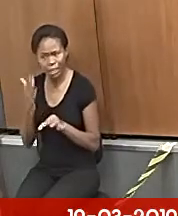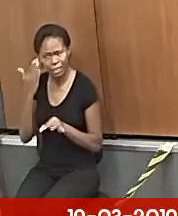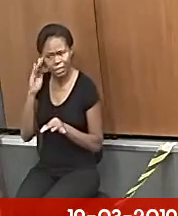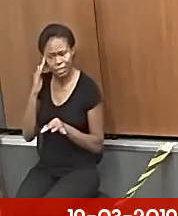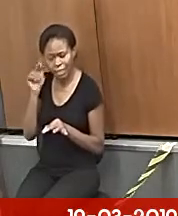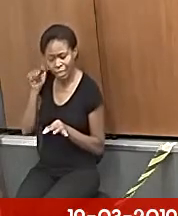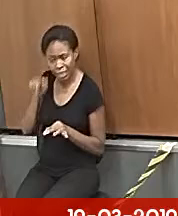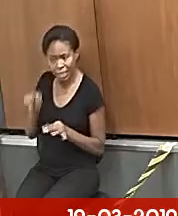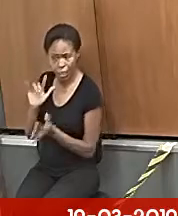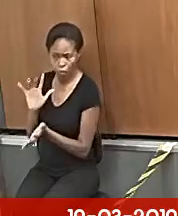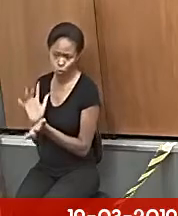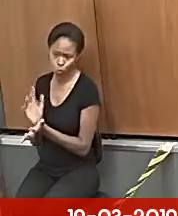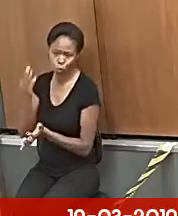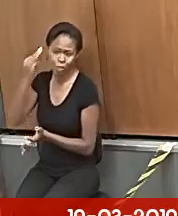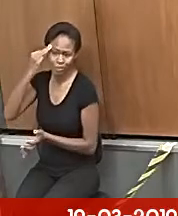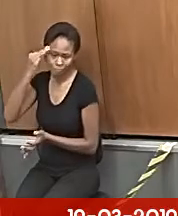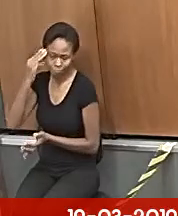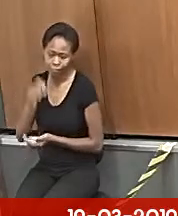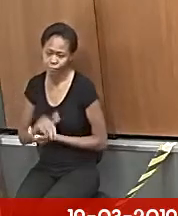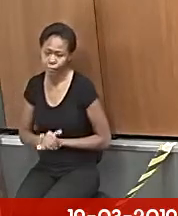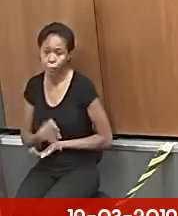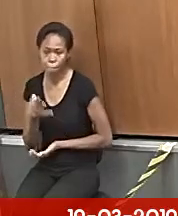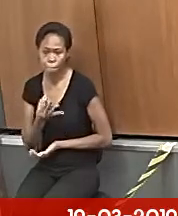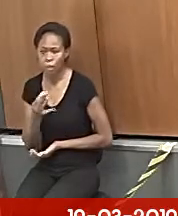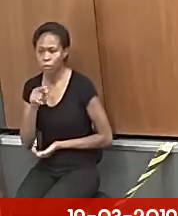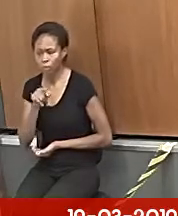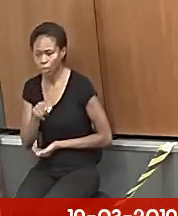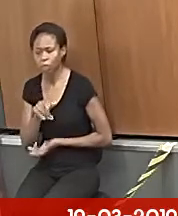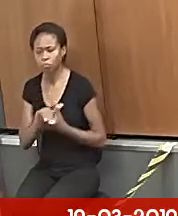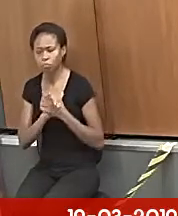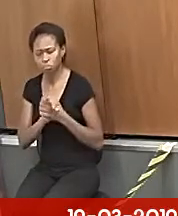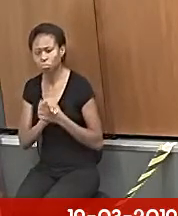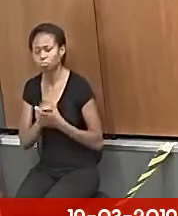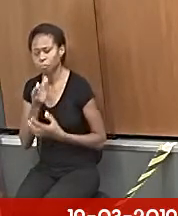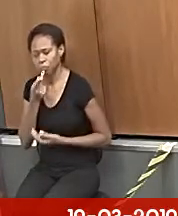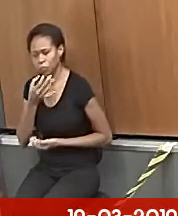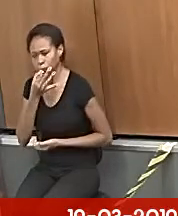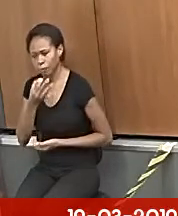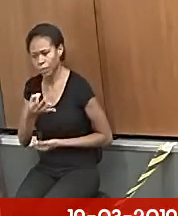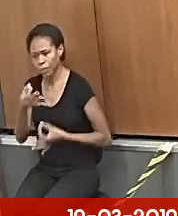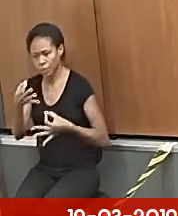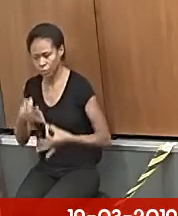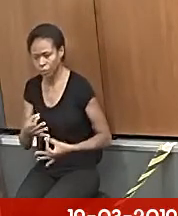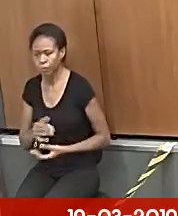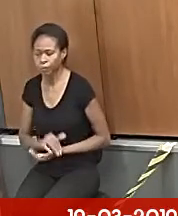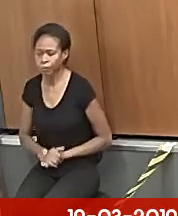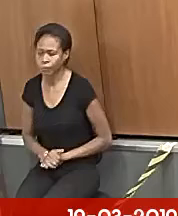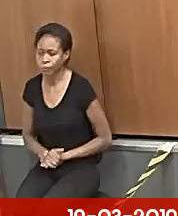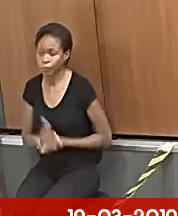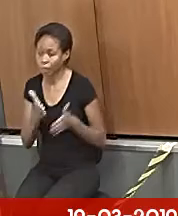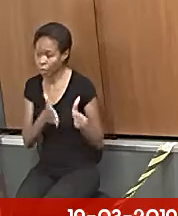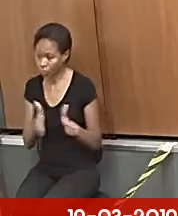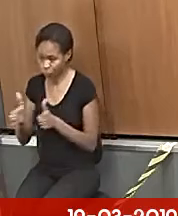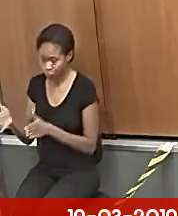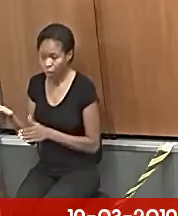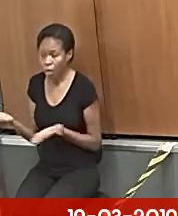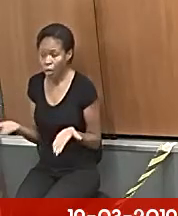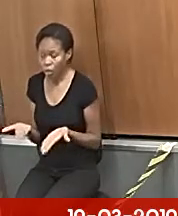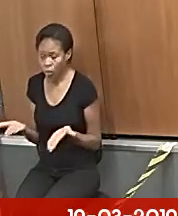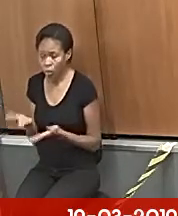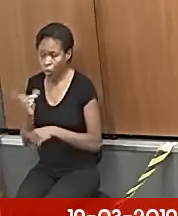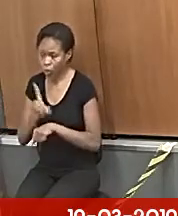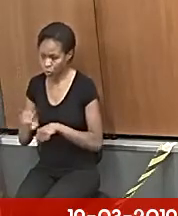perfeita a fala intervenção sua joanita parabéns ok agora vou passar para o doutor